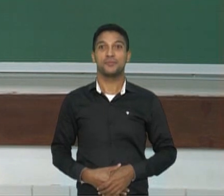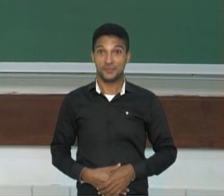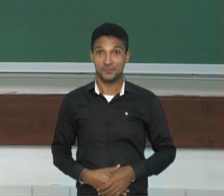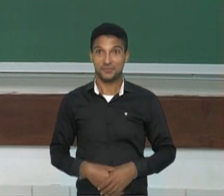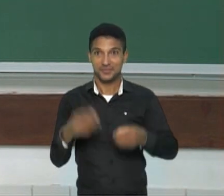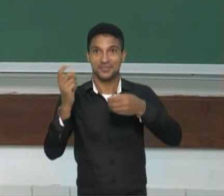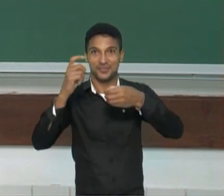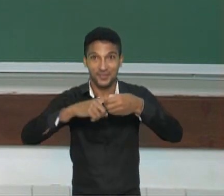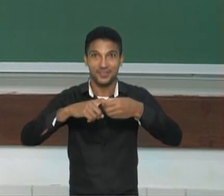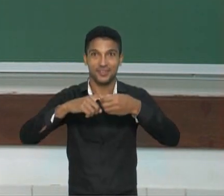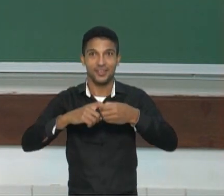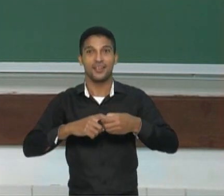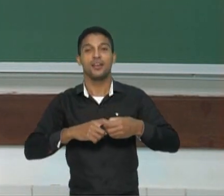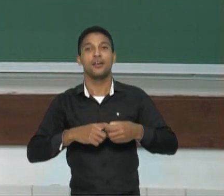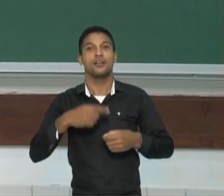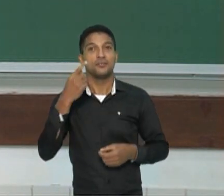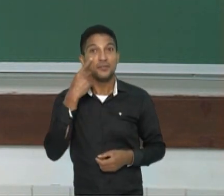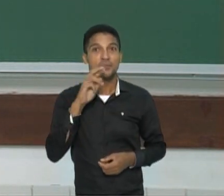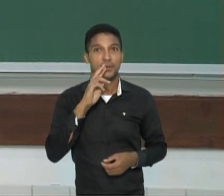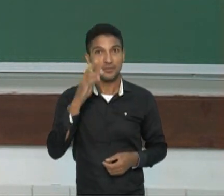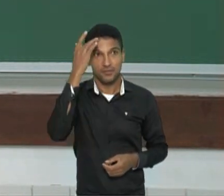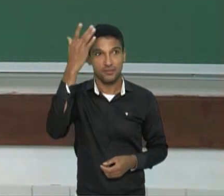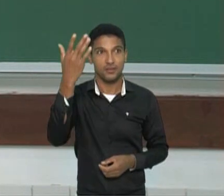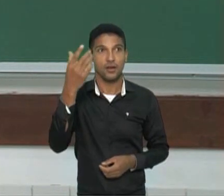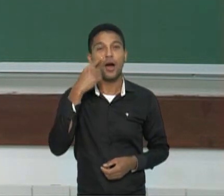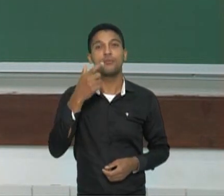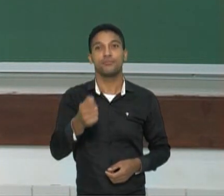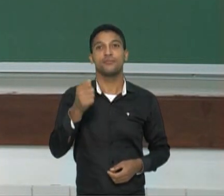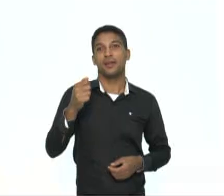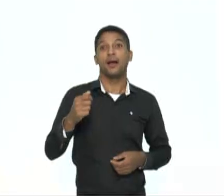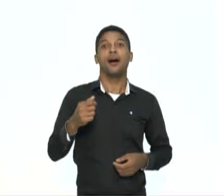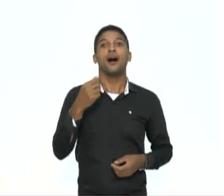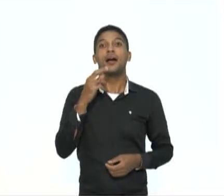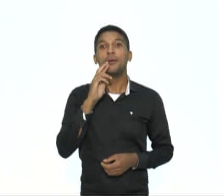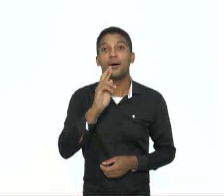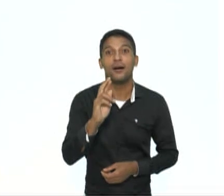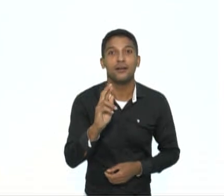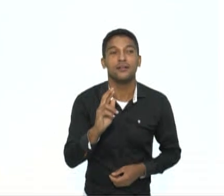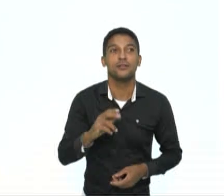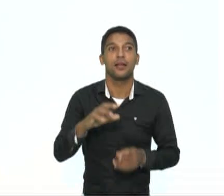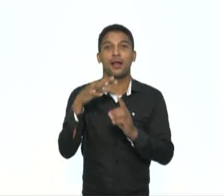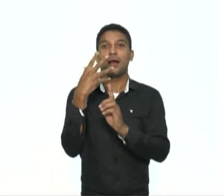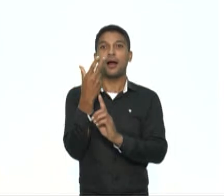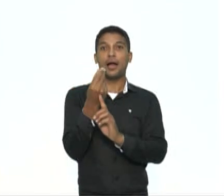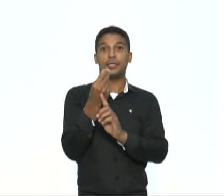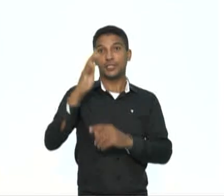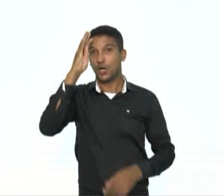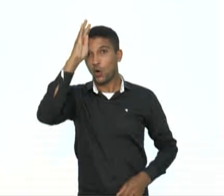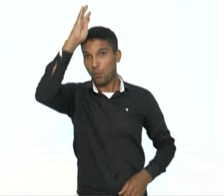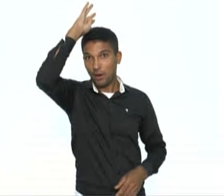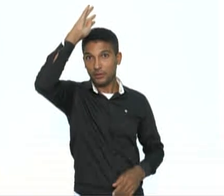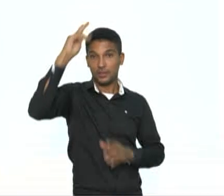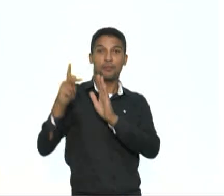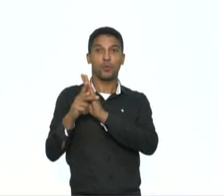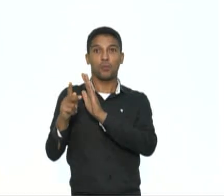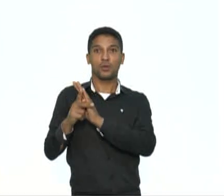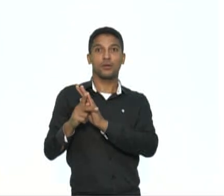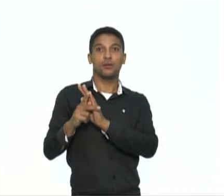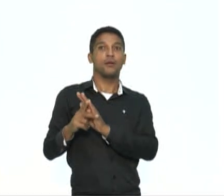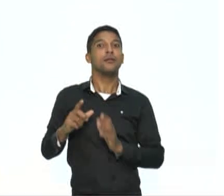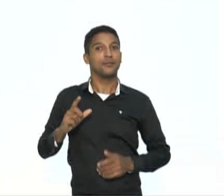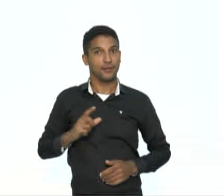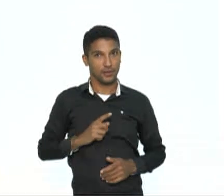De volta aqui, pessoal, fácil, né? Aqui eu vou dar só traçar para vocês. A arte românica é sempre abacial, que é dos monges,